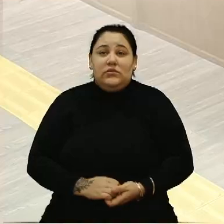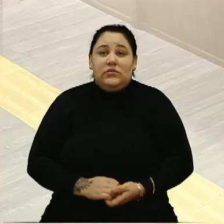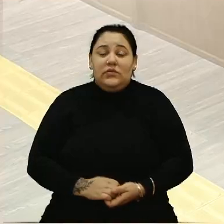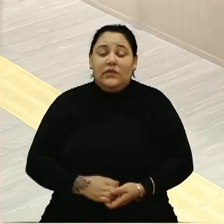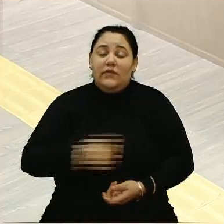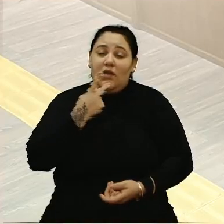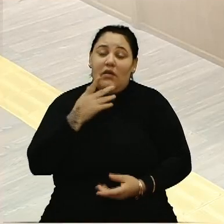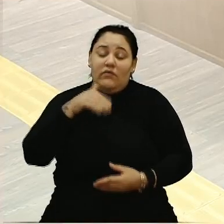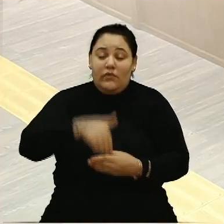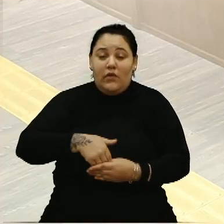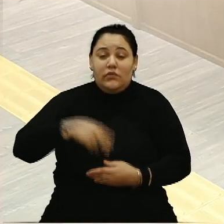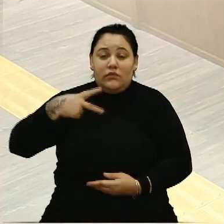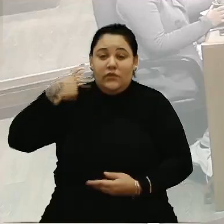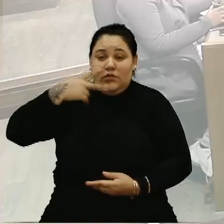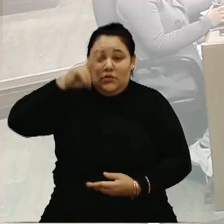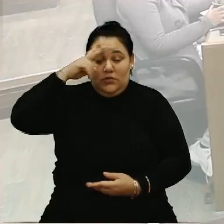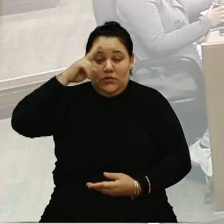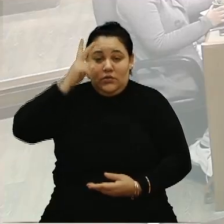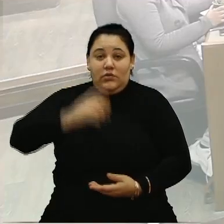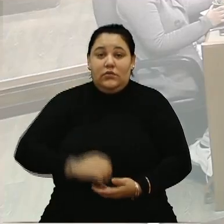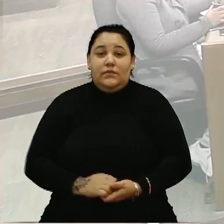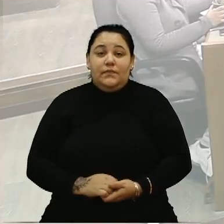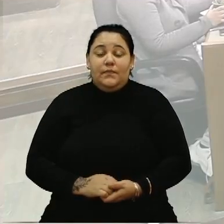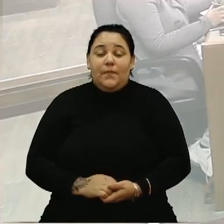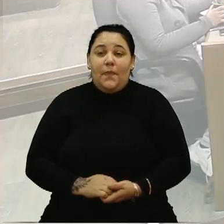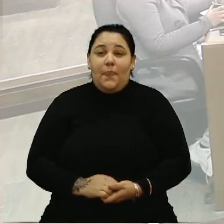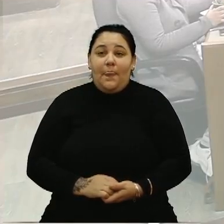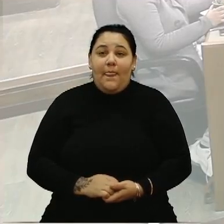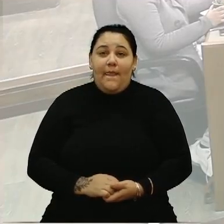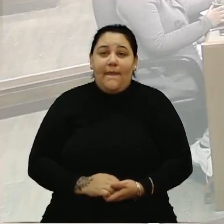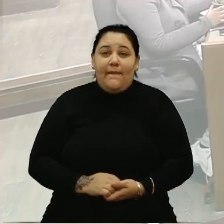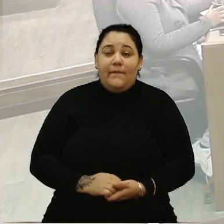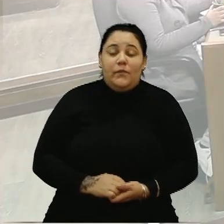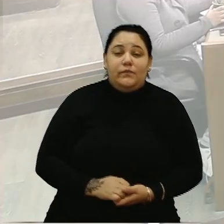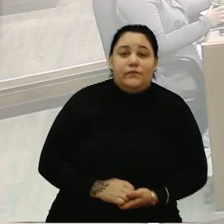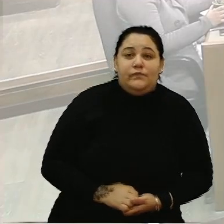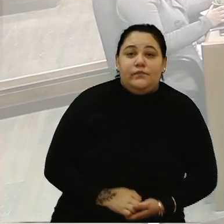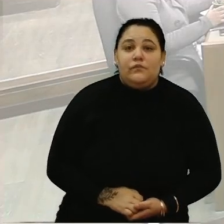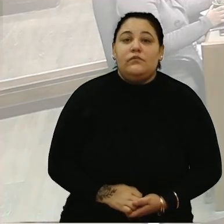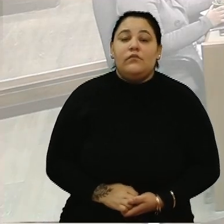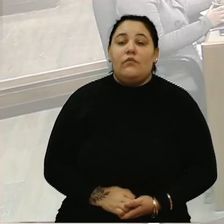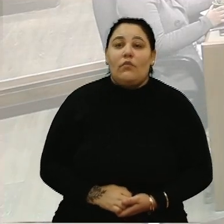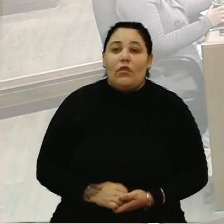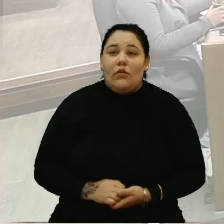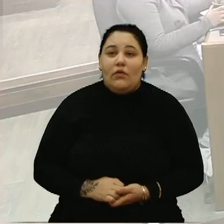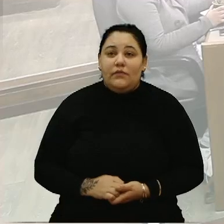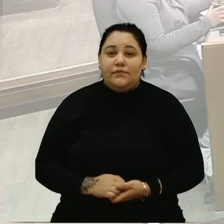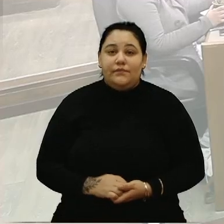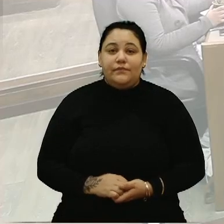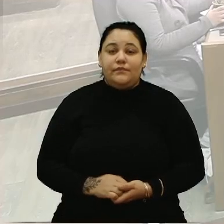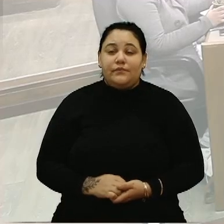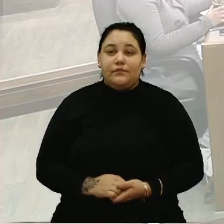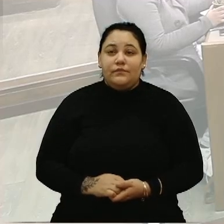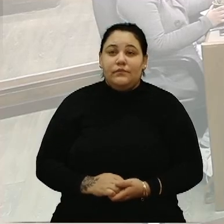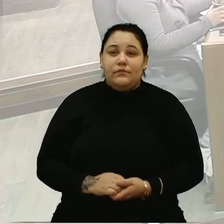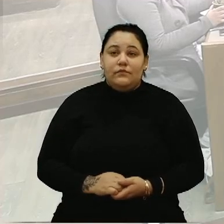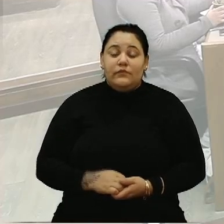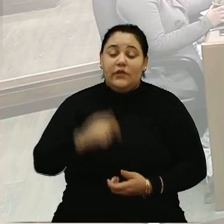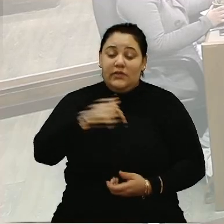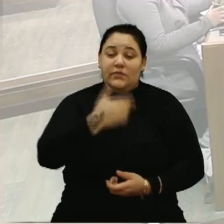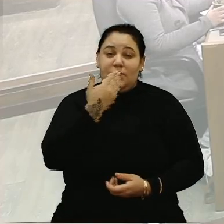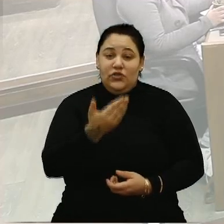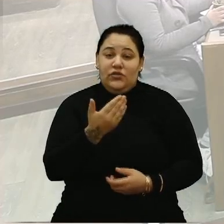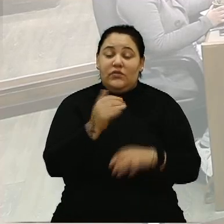De voto, vereador Velocino Ex. Senhor presidente, resolvi manifestar porque eu estive lá. Esse pedido é importante